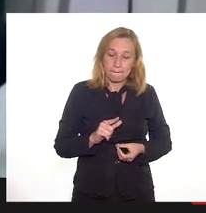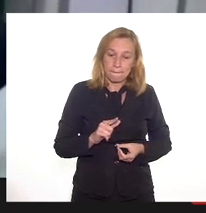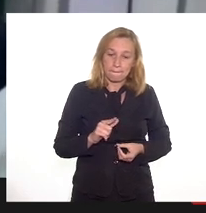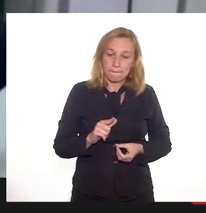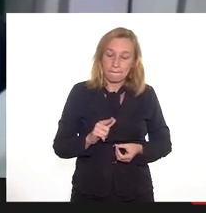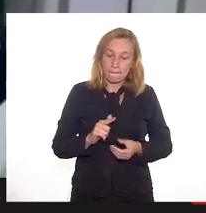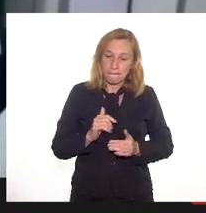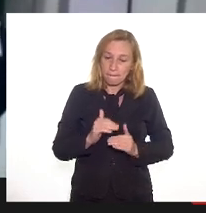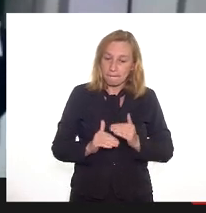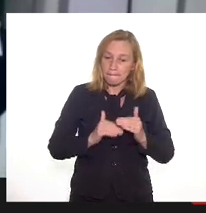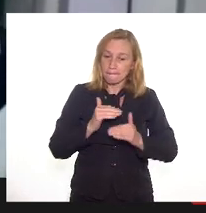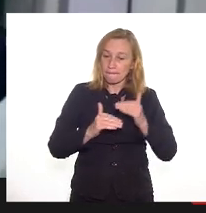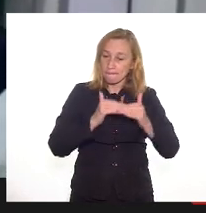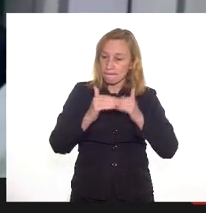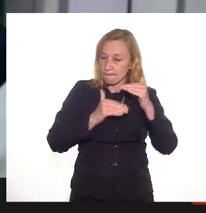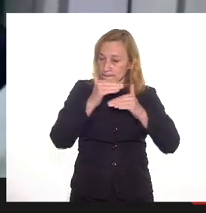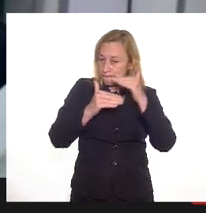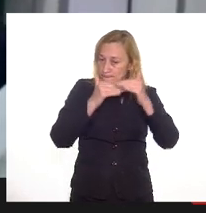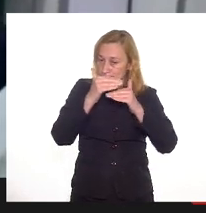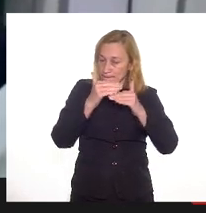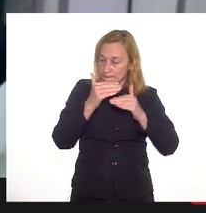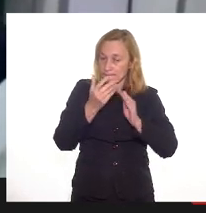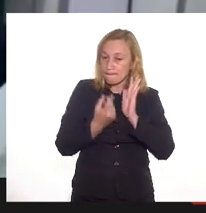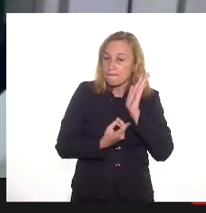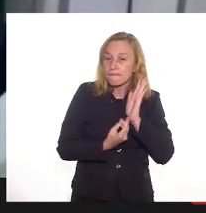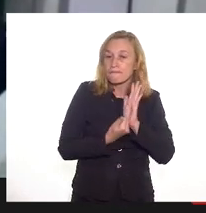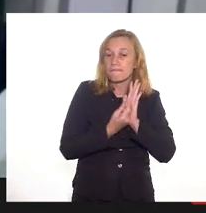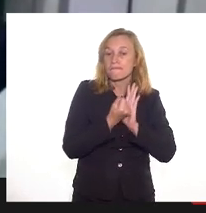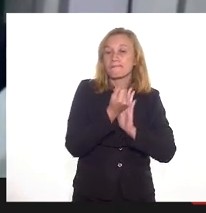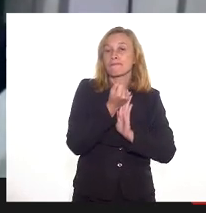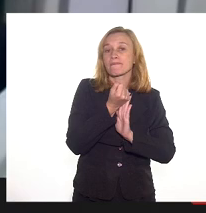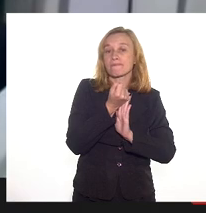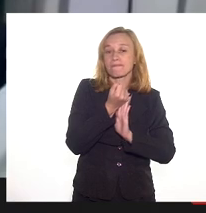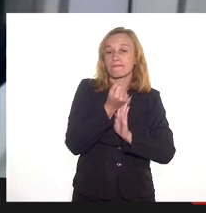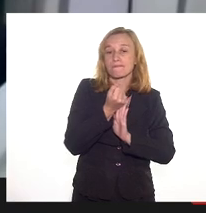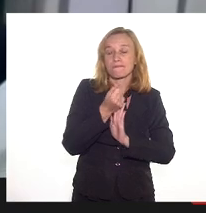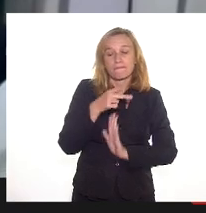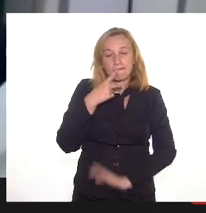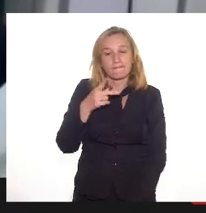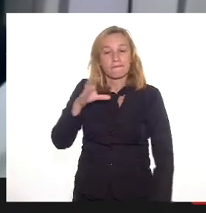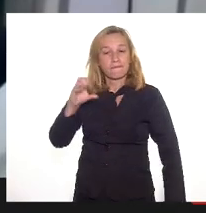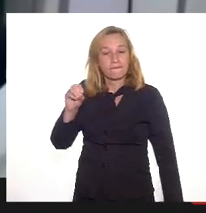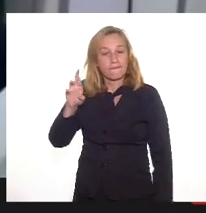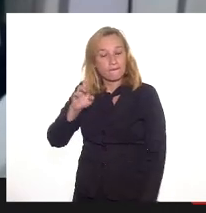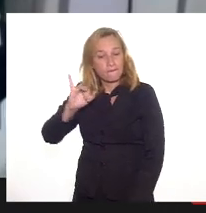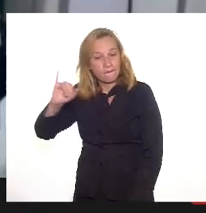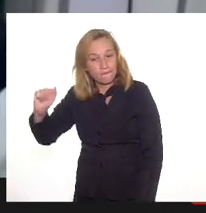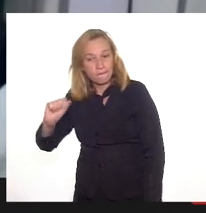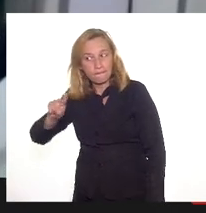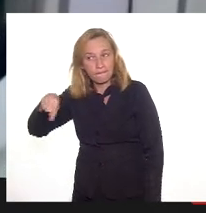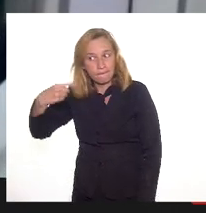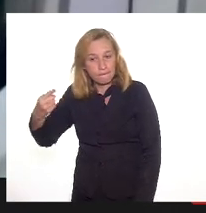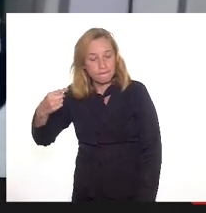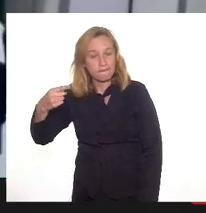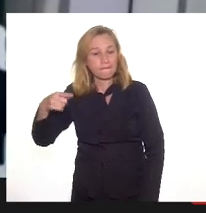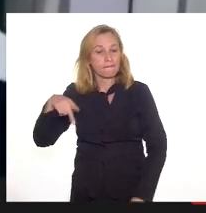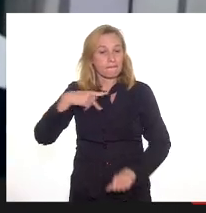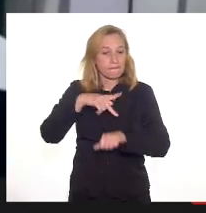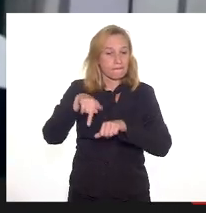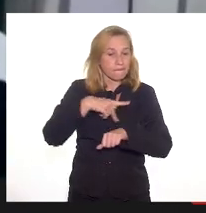um corte longitudinal de investimentos... A Magda falou da Coreia, podia ter falado podia ter falado de outros países,